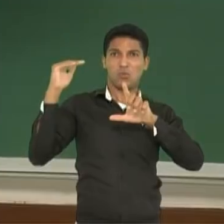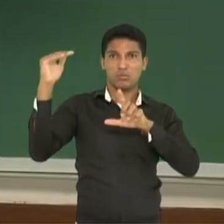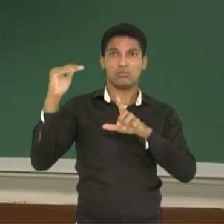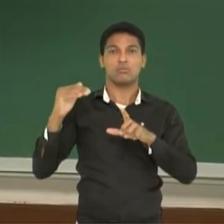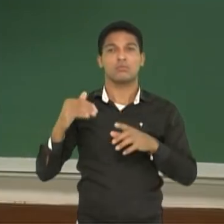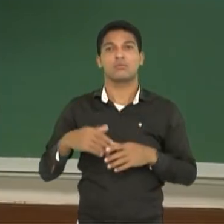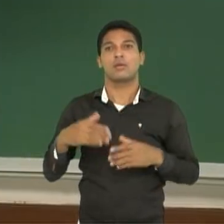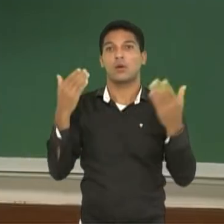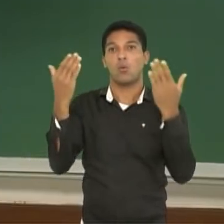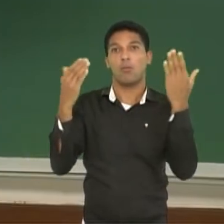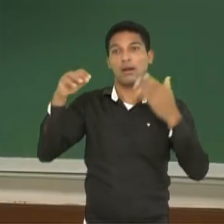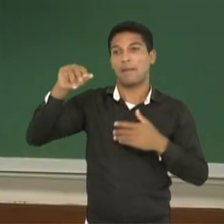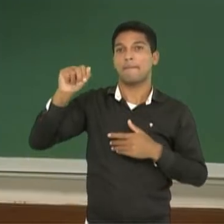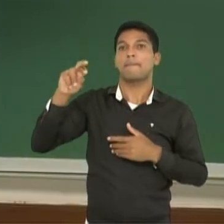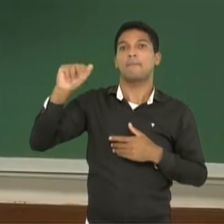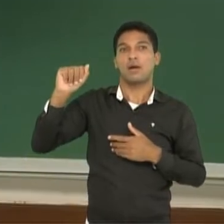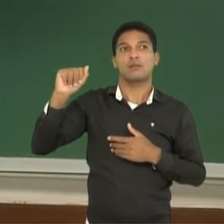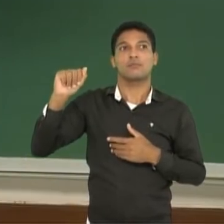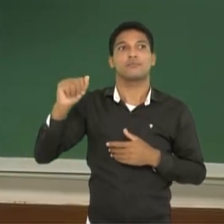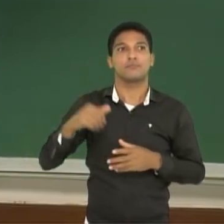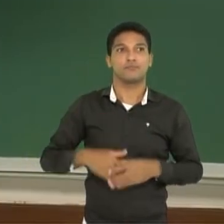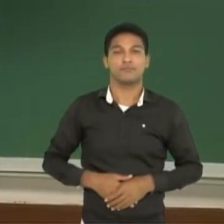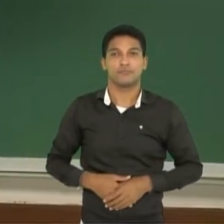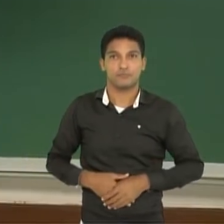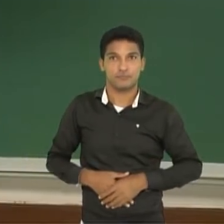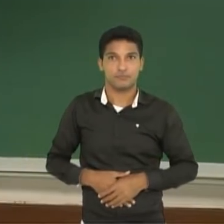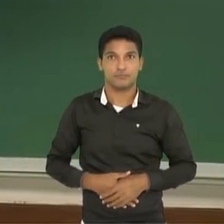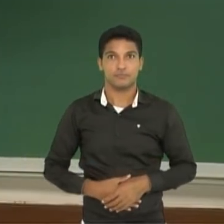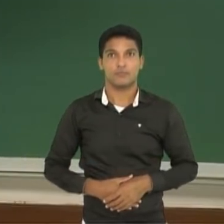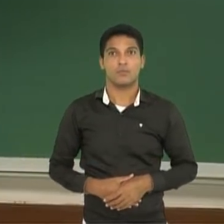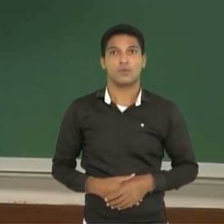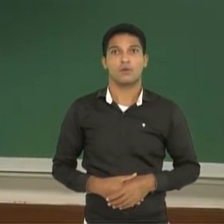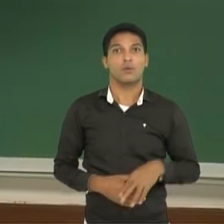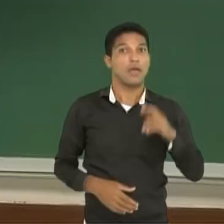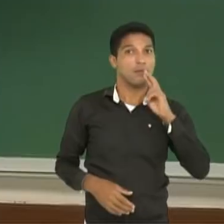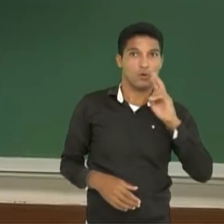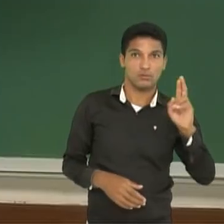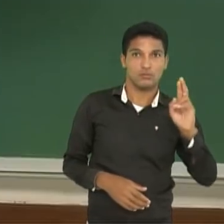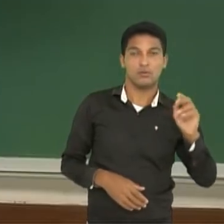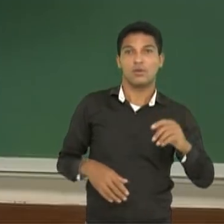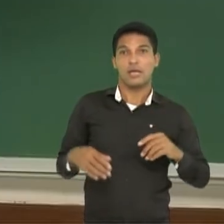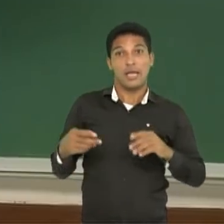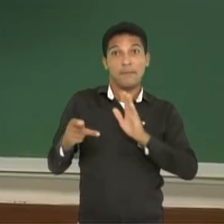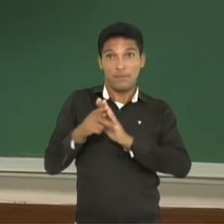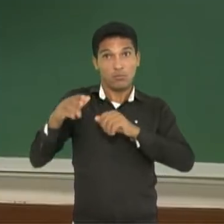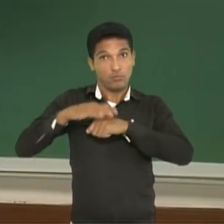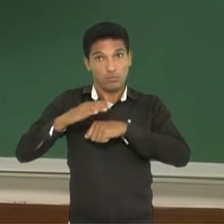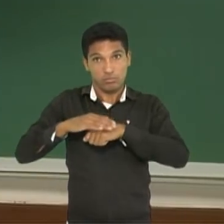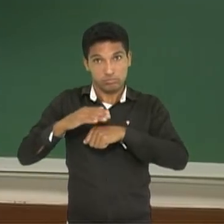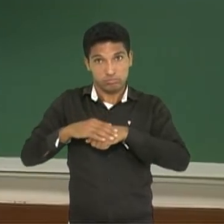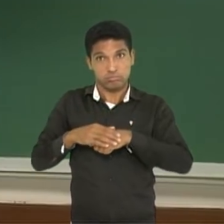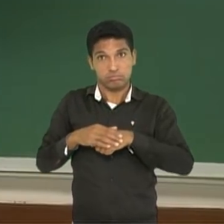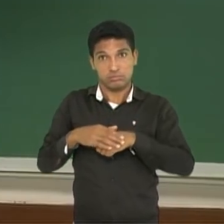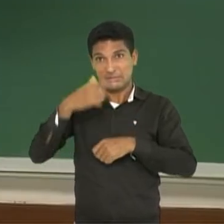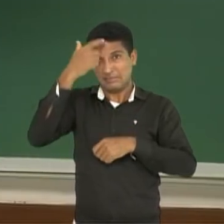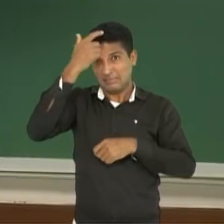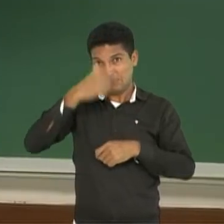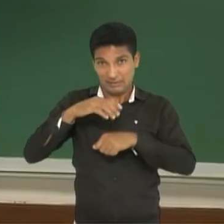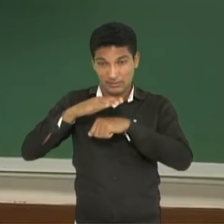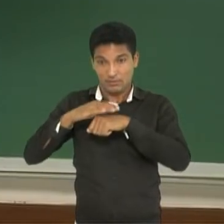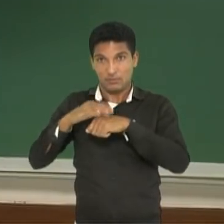competição, mas a marca dele até não foi tão boa, né? Mas como os outros competidores não eram tão bons, ele acabou tendo um resultado